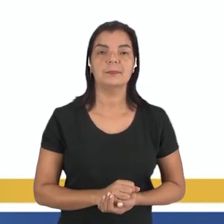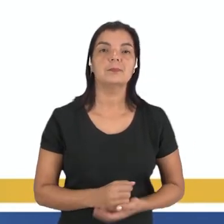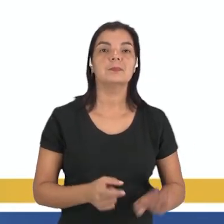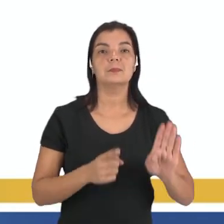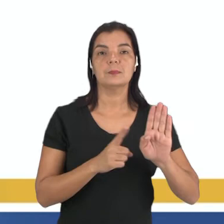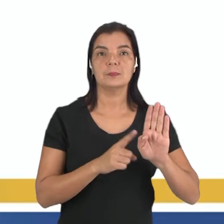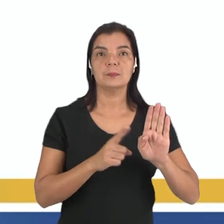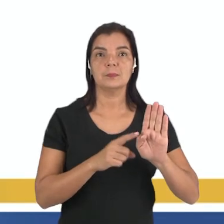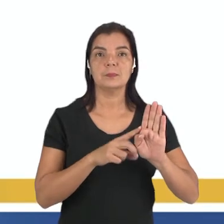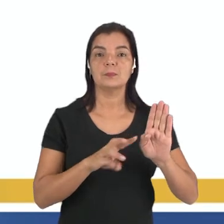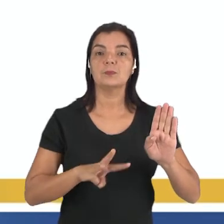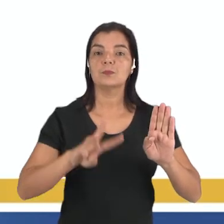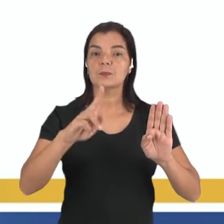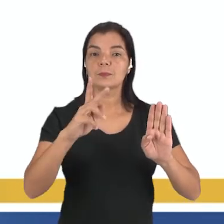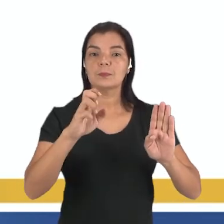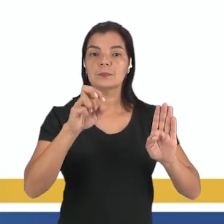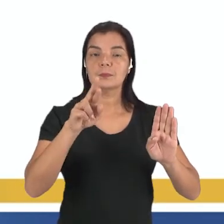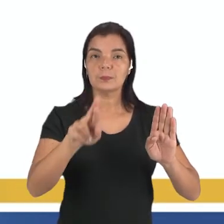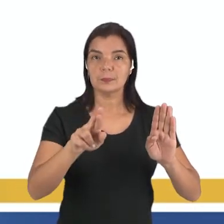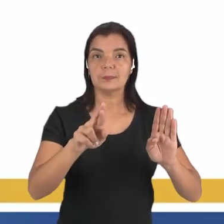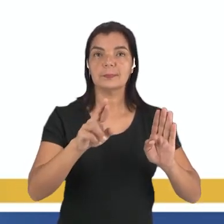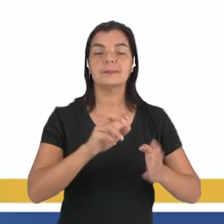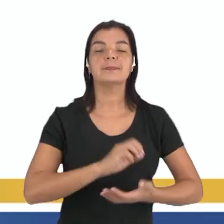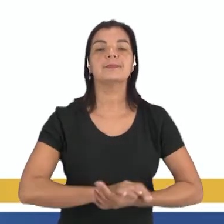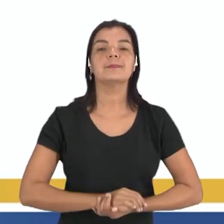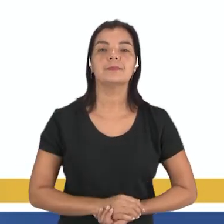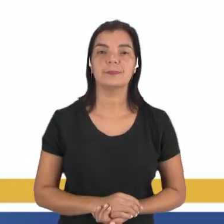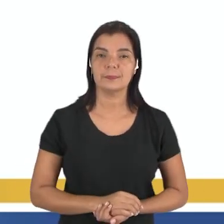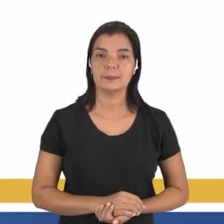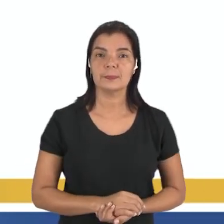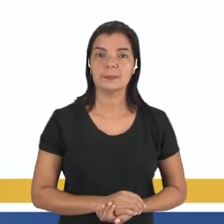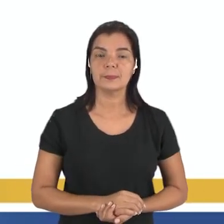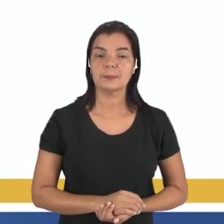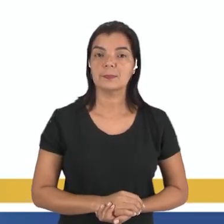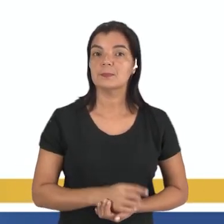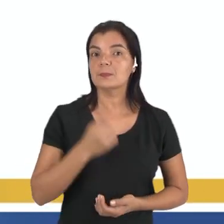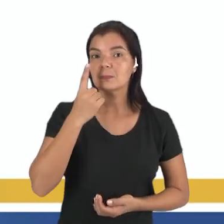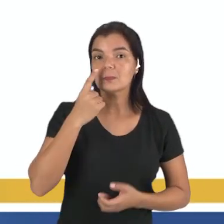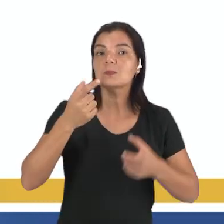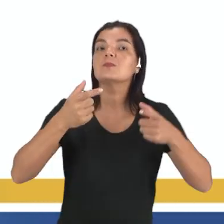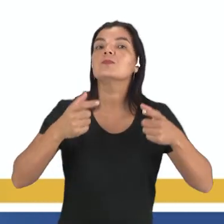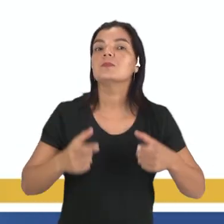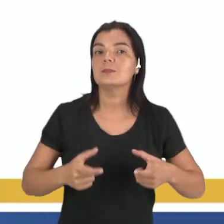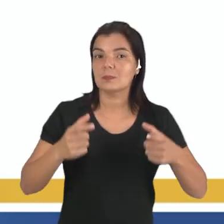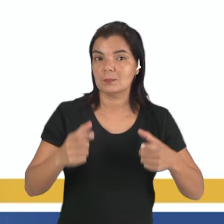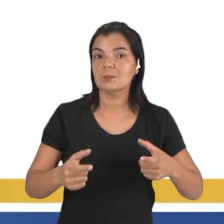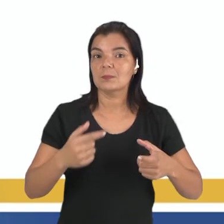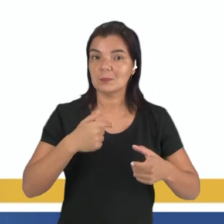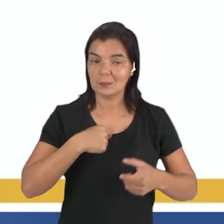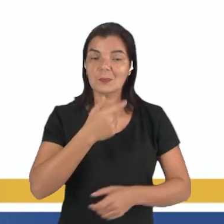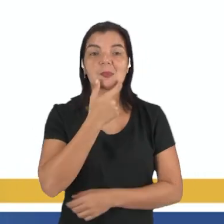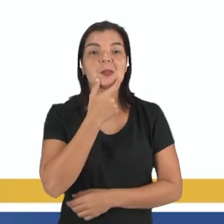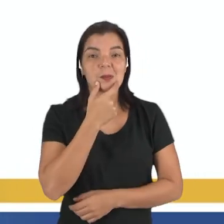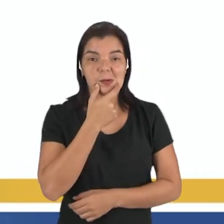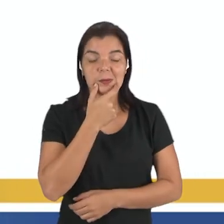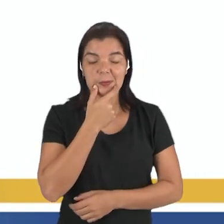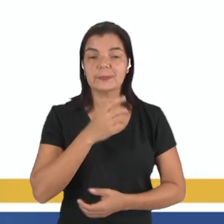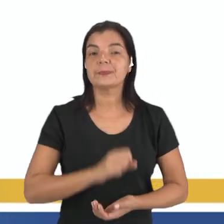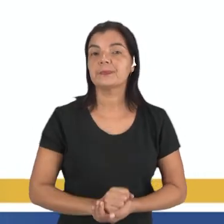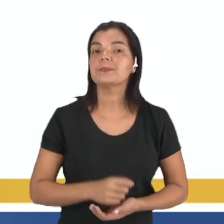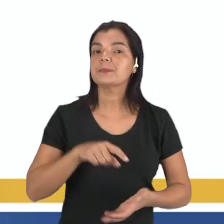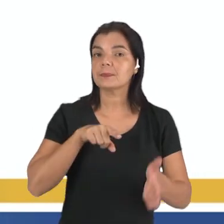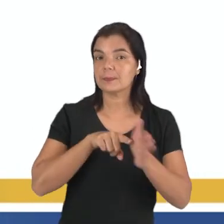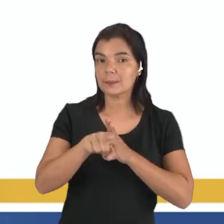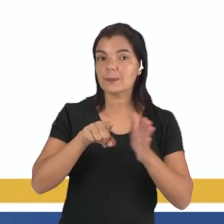Júlio. Letra B. Where are you from? Gente, lugar. Eu sou da Inglaterra, é um lugar. Então